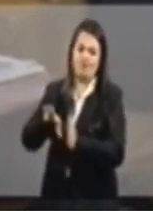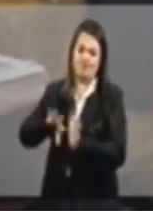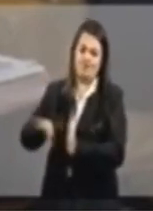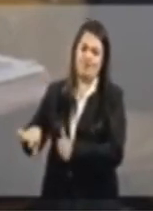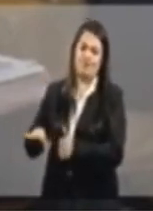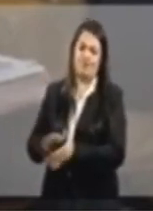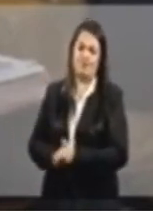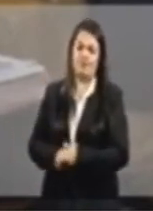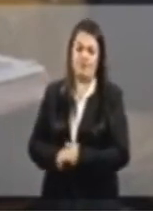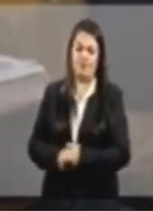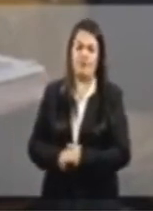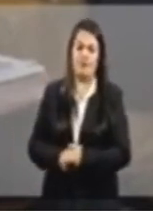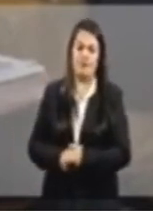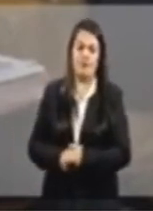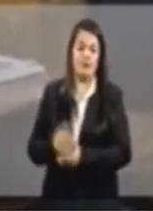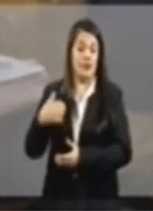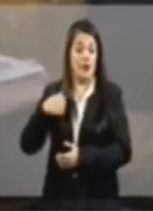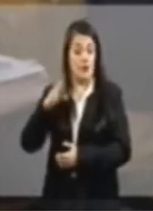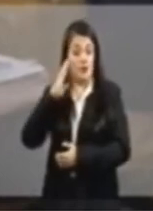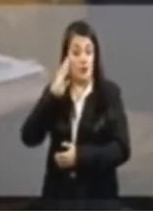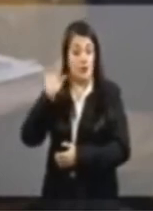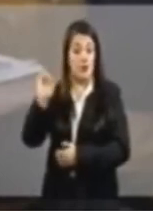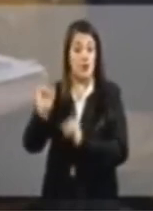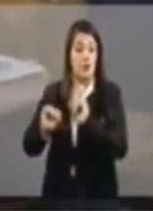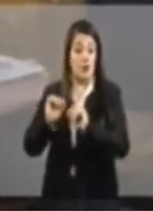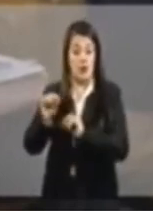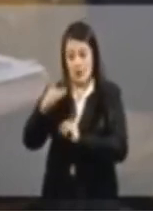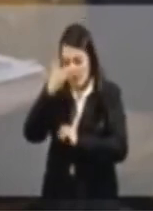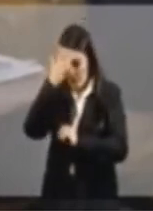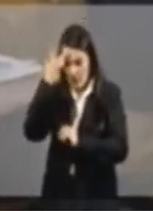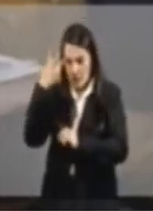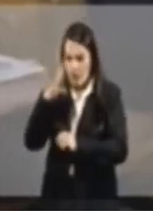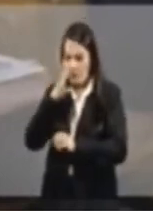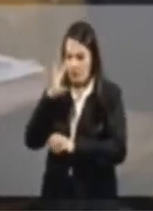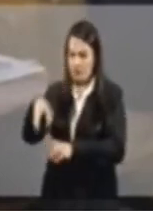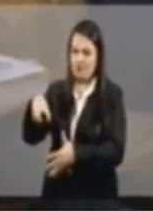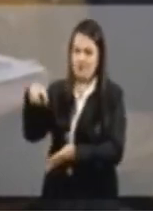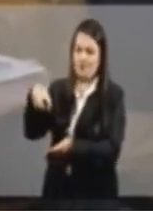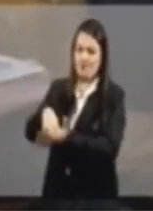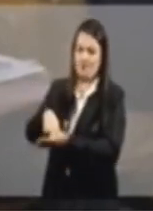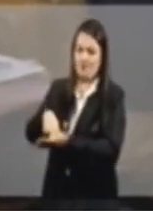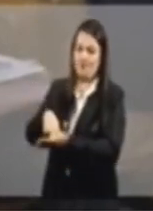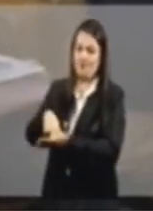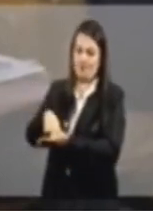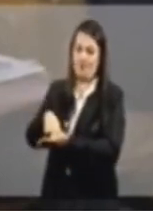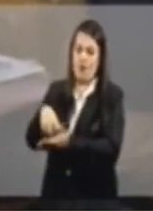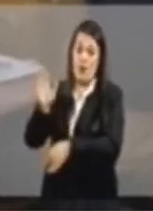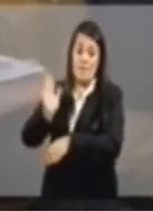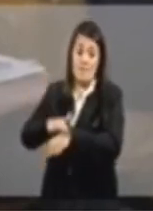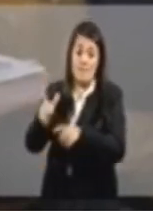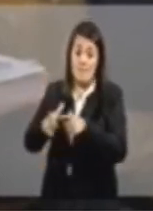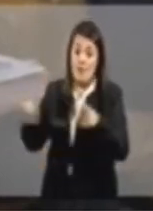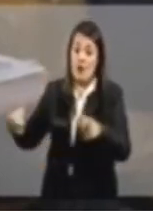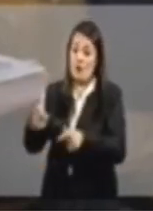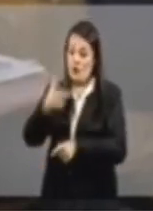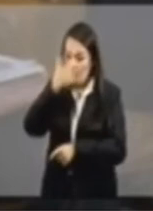principalmente quando sabemos que a maior parte dos acusados e dos condenados são pobres são negros